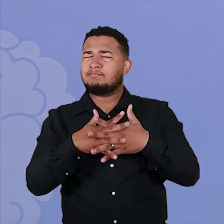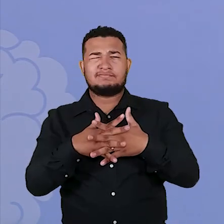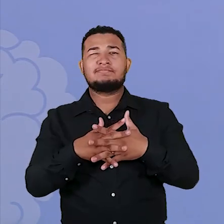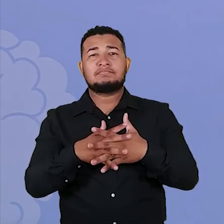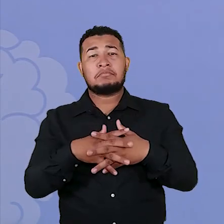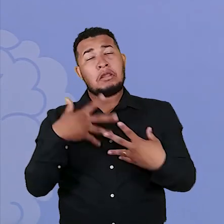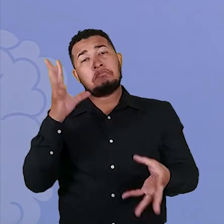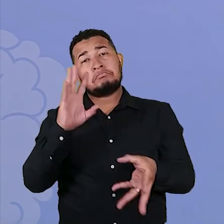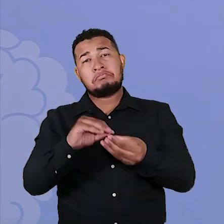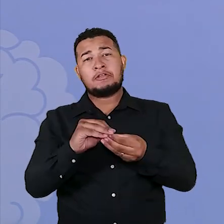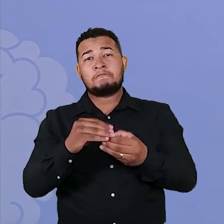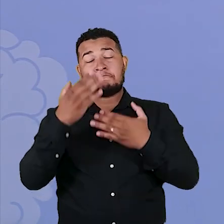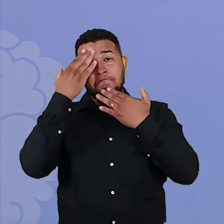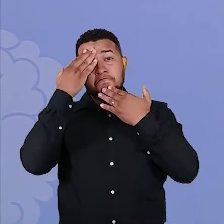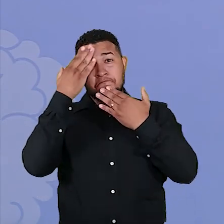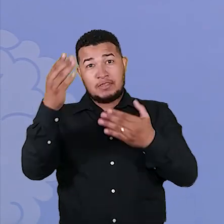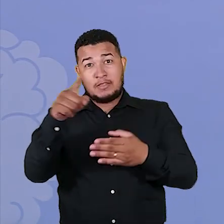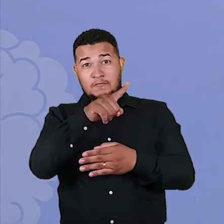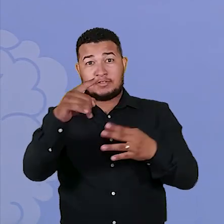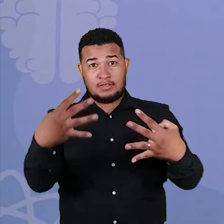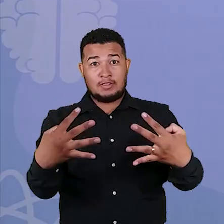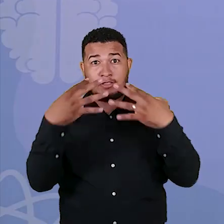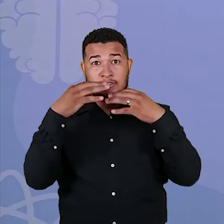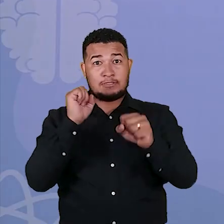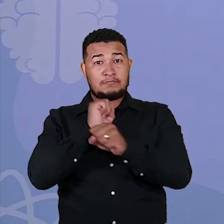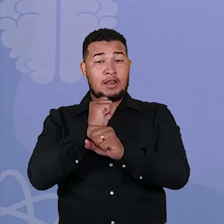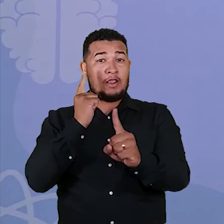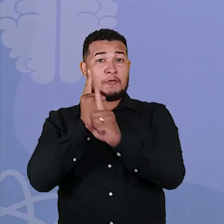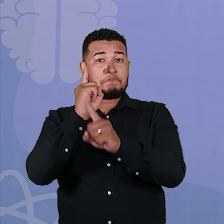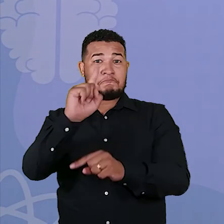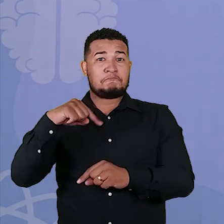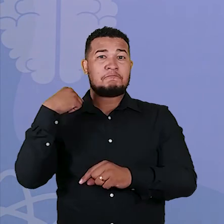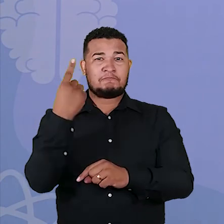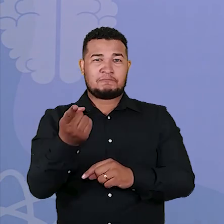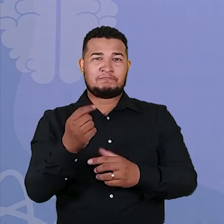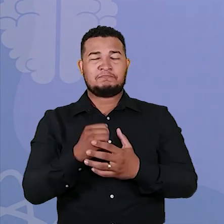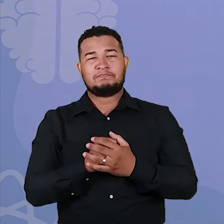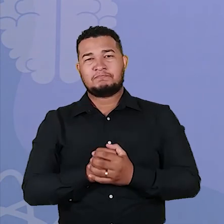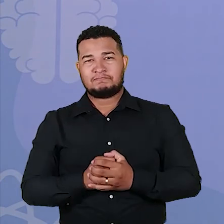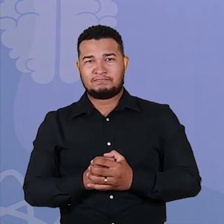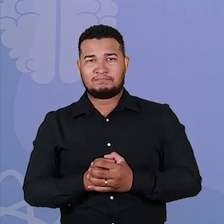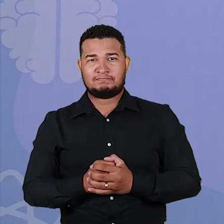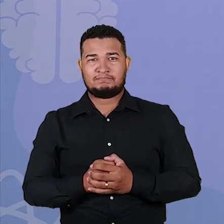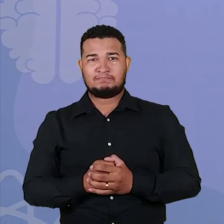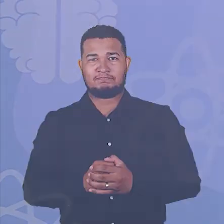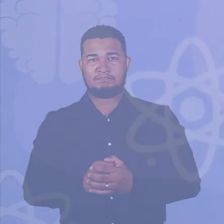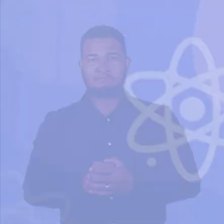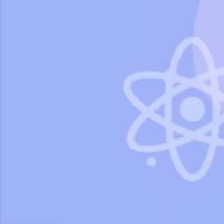cabeças. E é isso. Muito obrigada pela atenção e até a próxima.